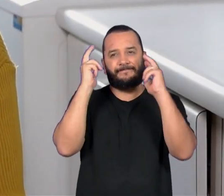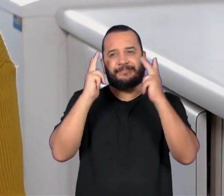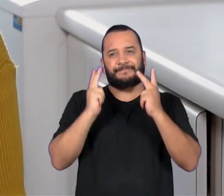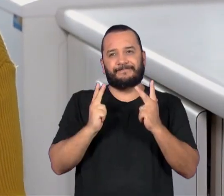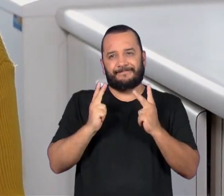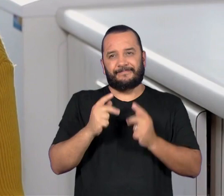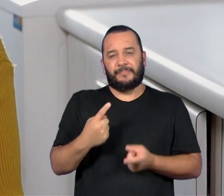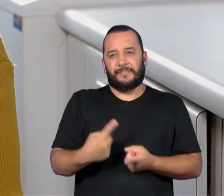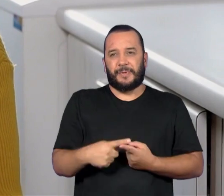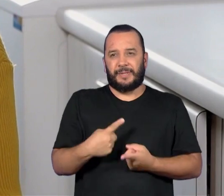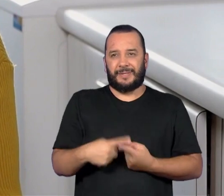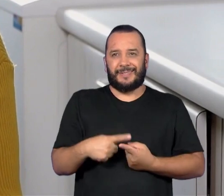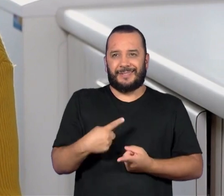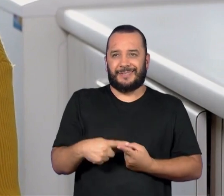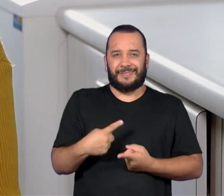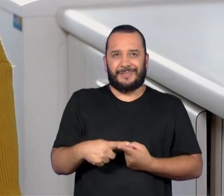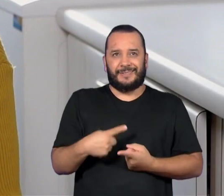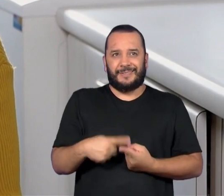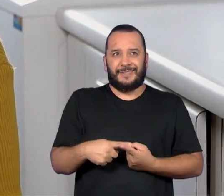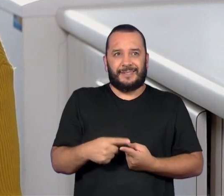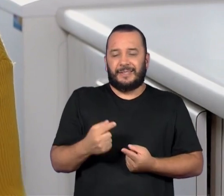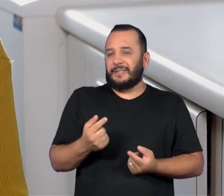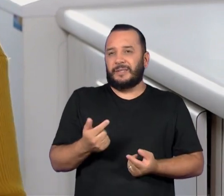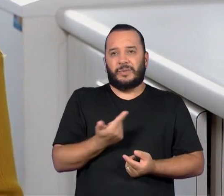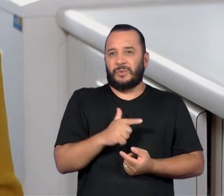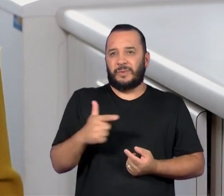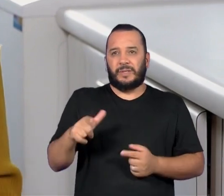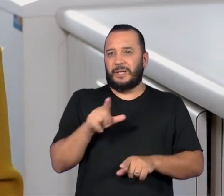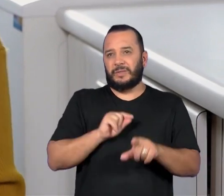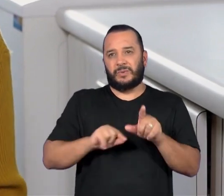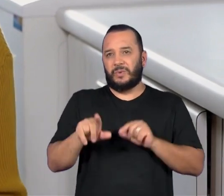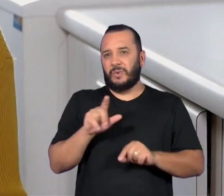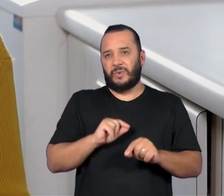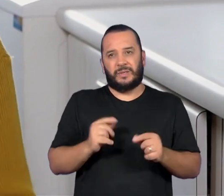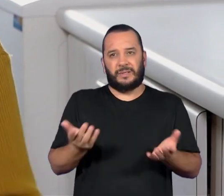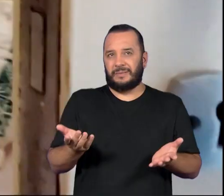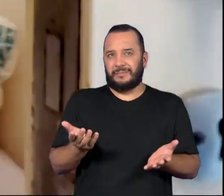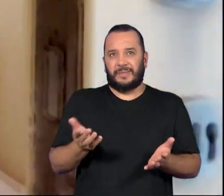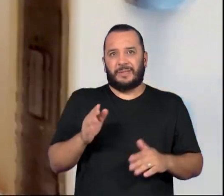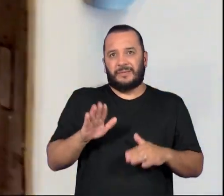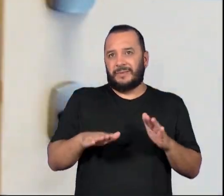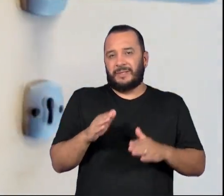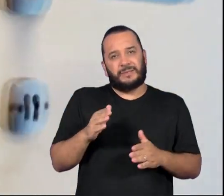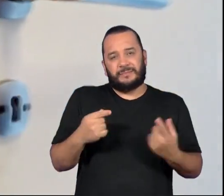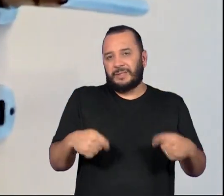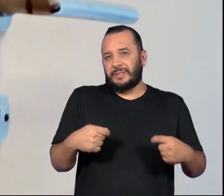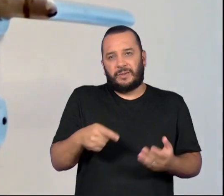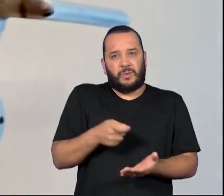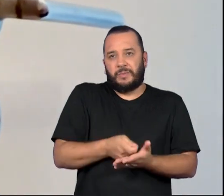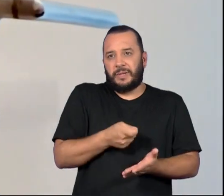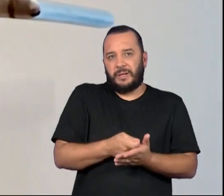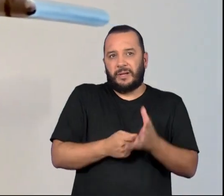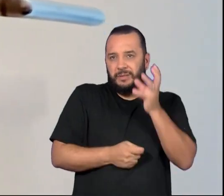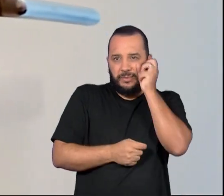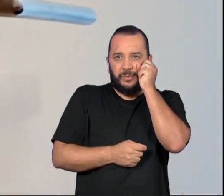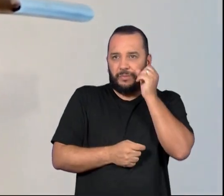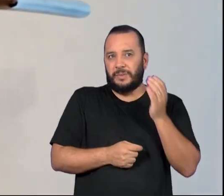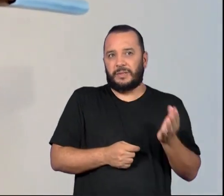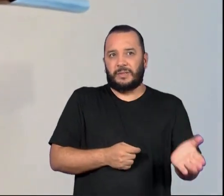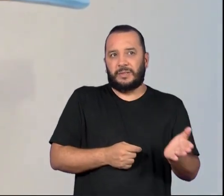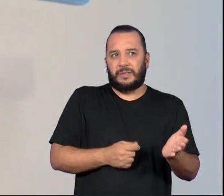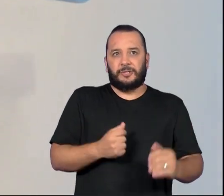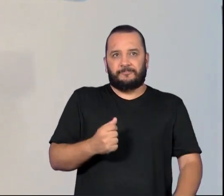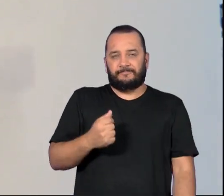porque às vezes você não tem muita opção, né, às vezes de trabalho e do que fazer. Bom, a maior lembrança